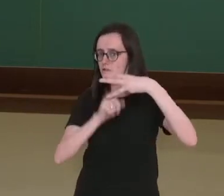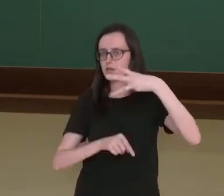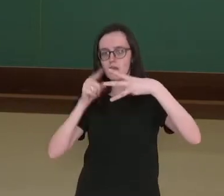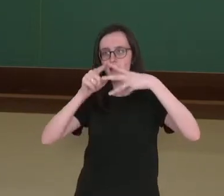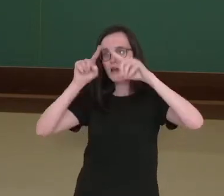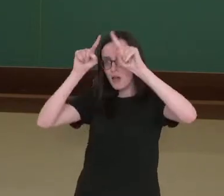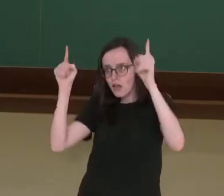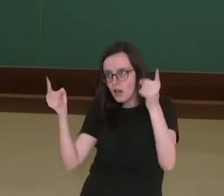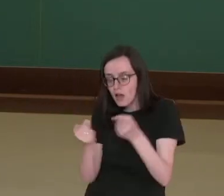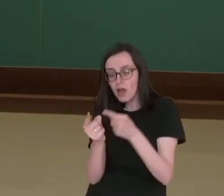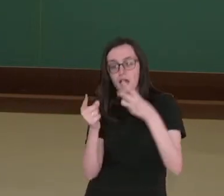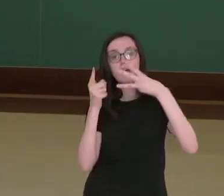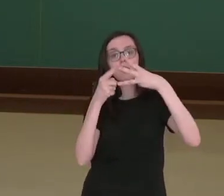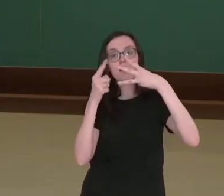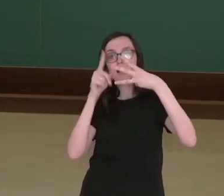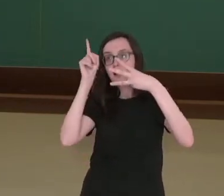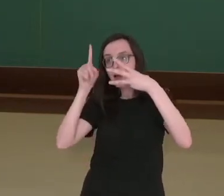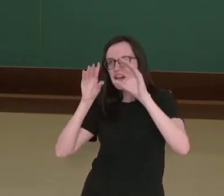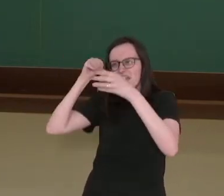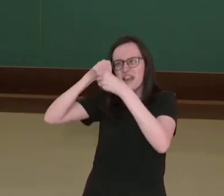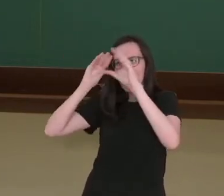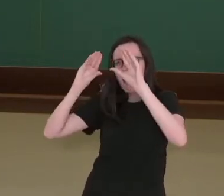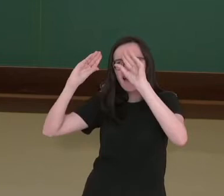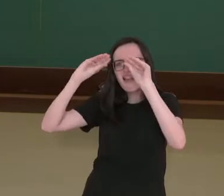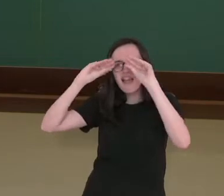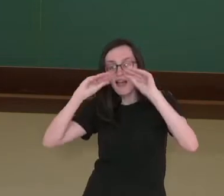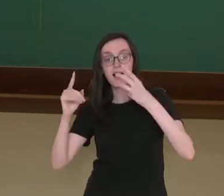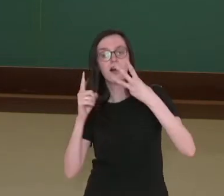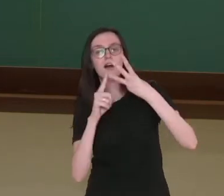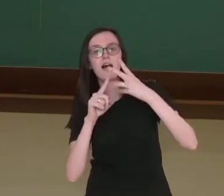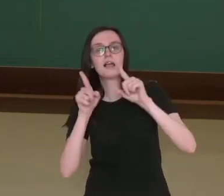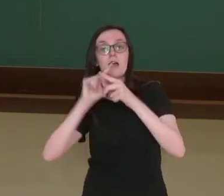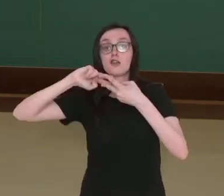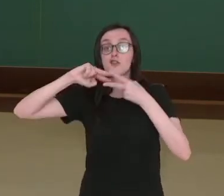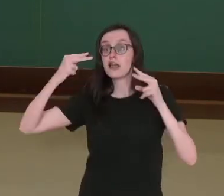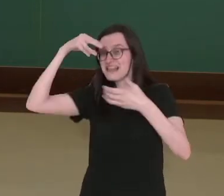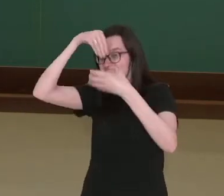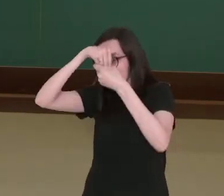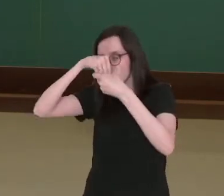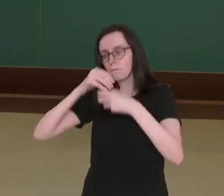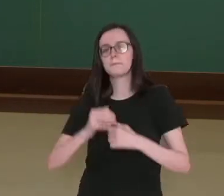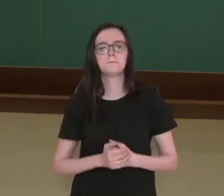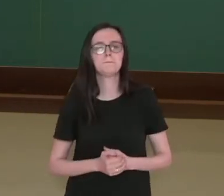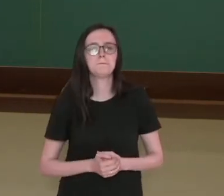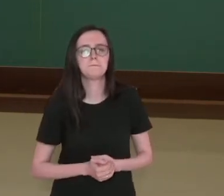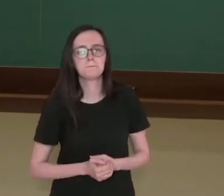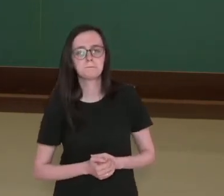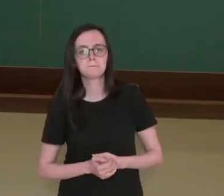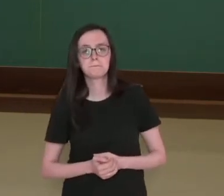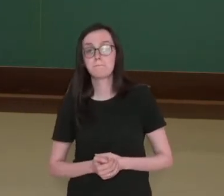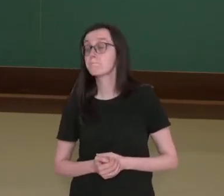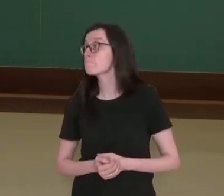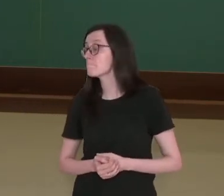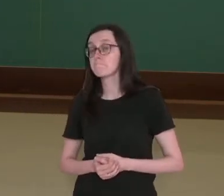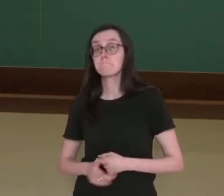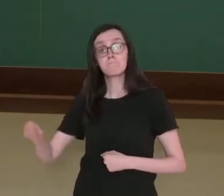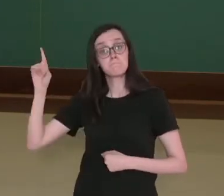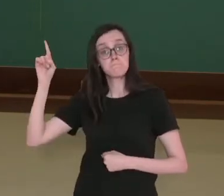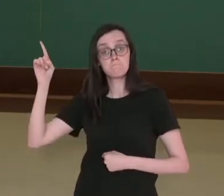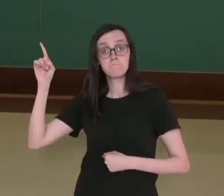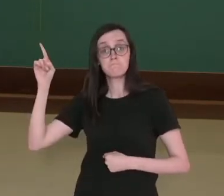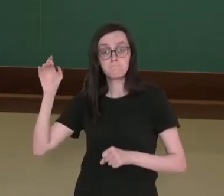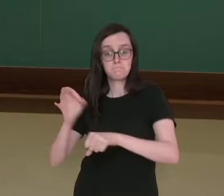membrana plasmática, citoplasma e o material genético. A célula